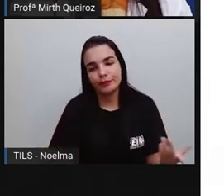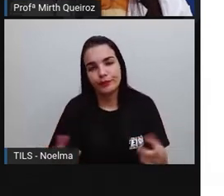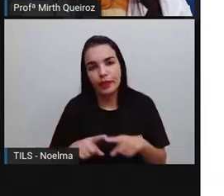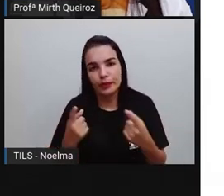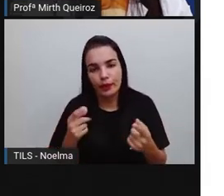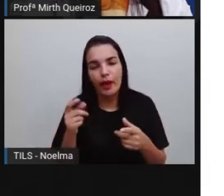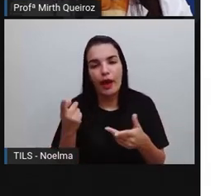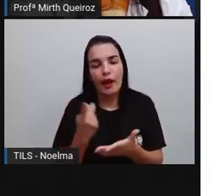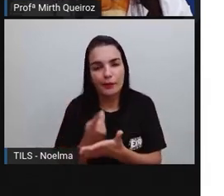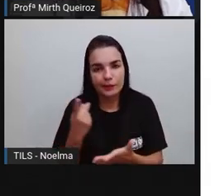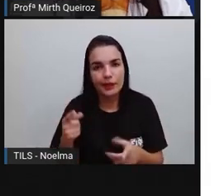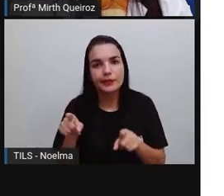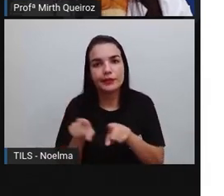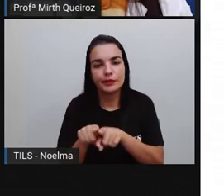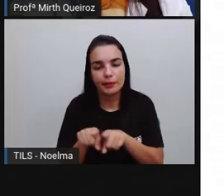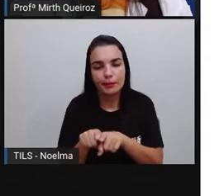assim,